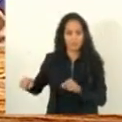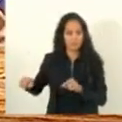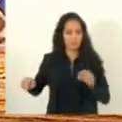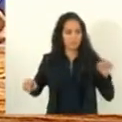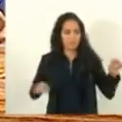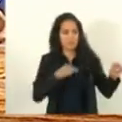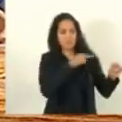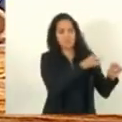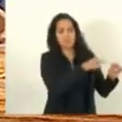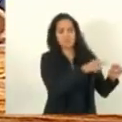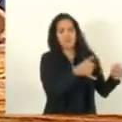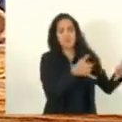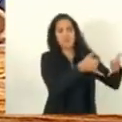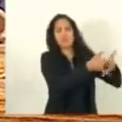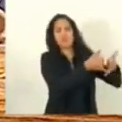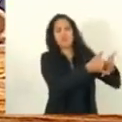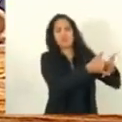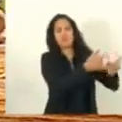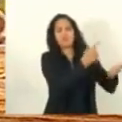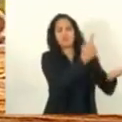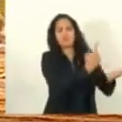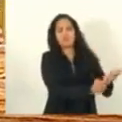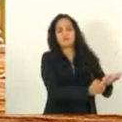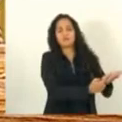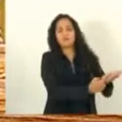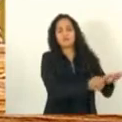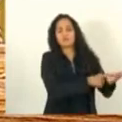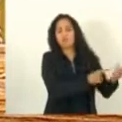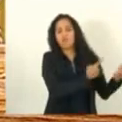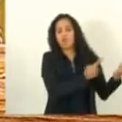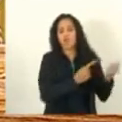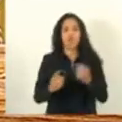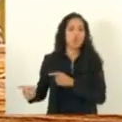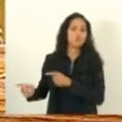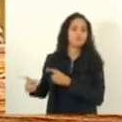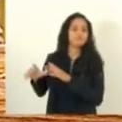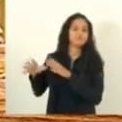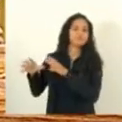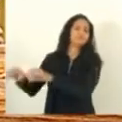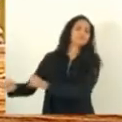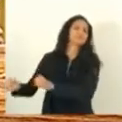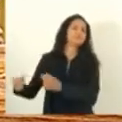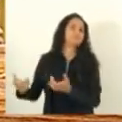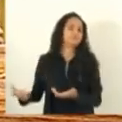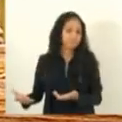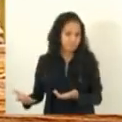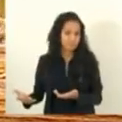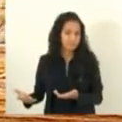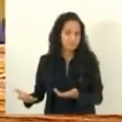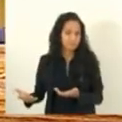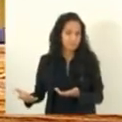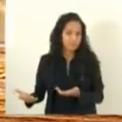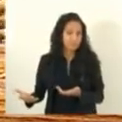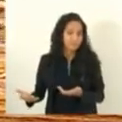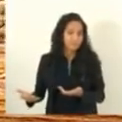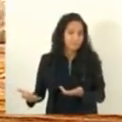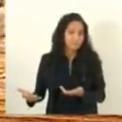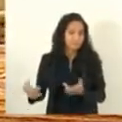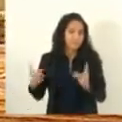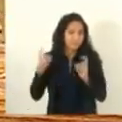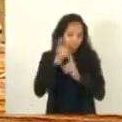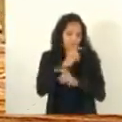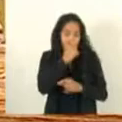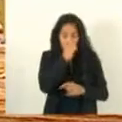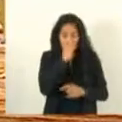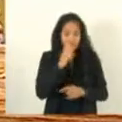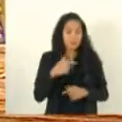fazer uma emboscada contra aquele agente socioeducativo e aquele agente penitenciário. Então, assim, eu